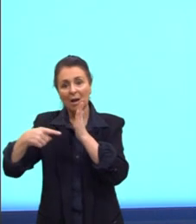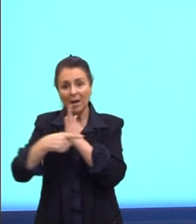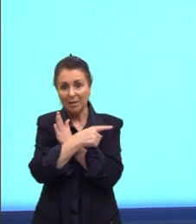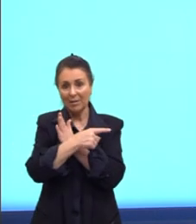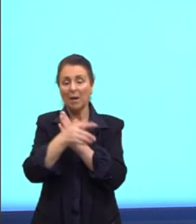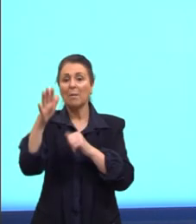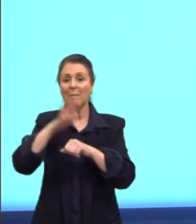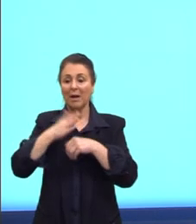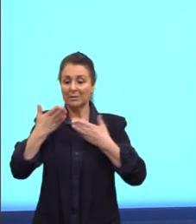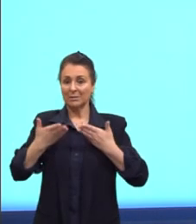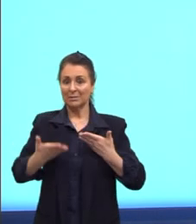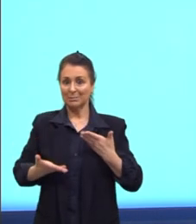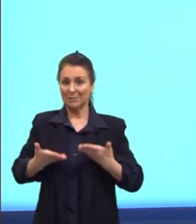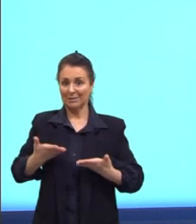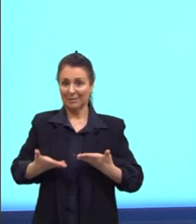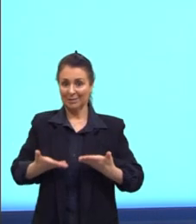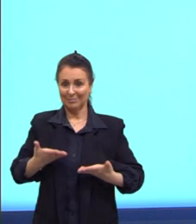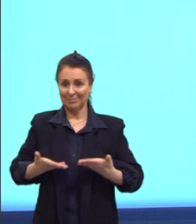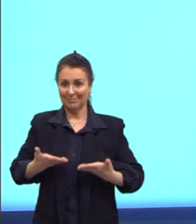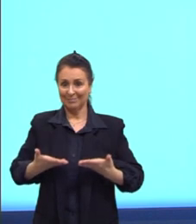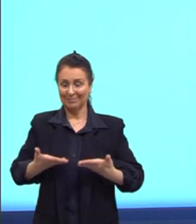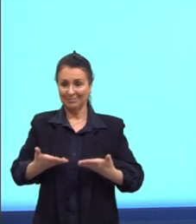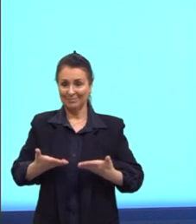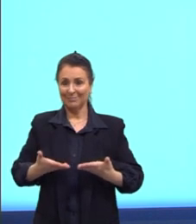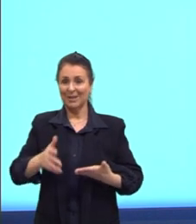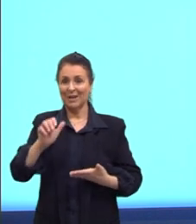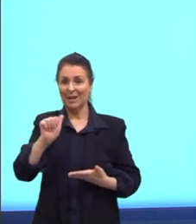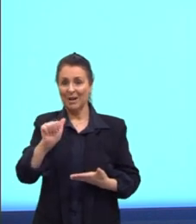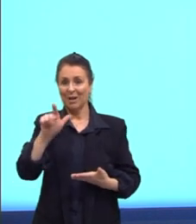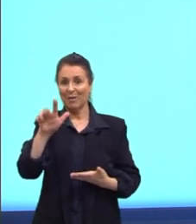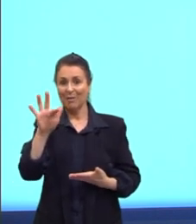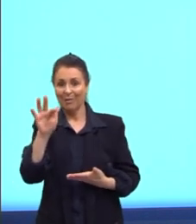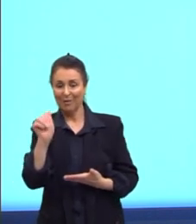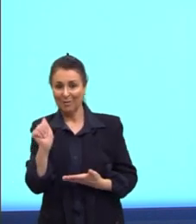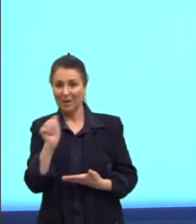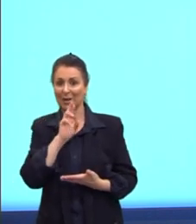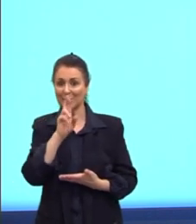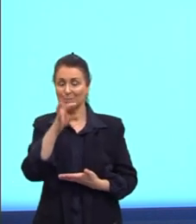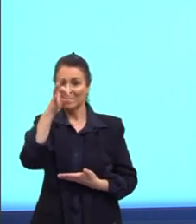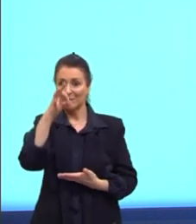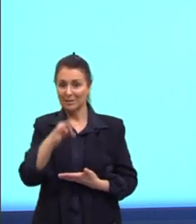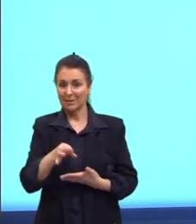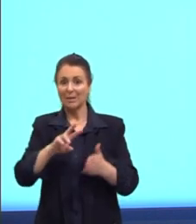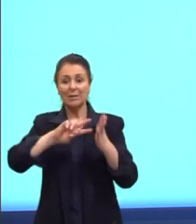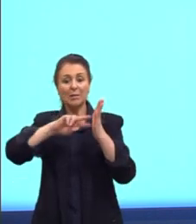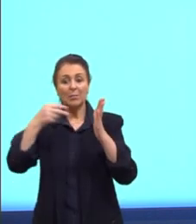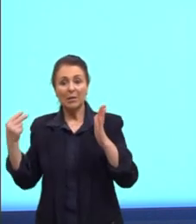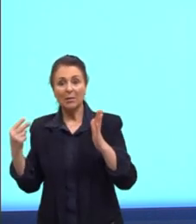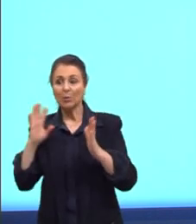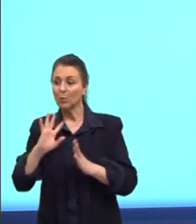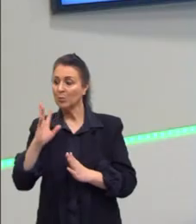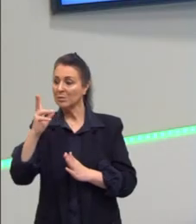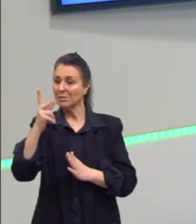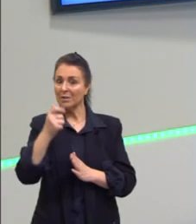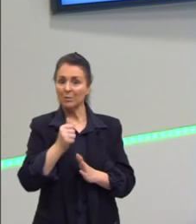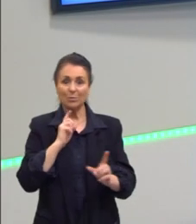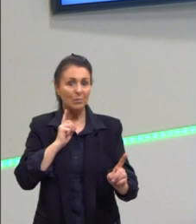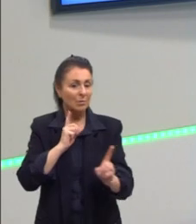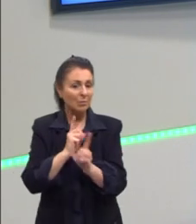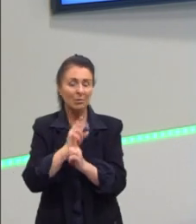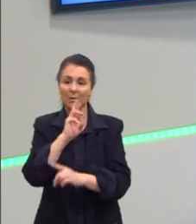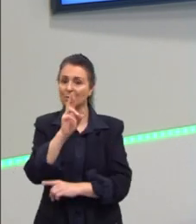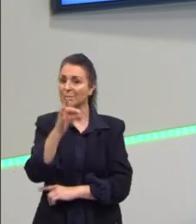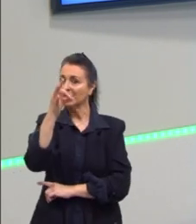pesada e a alça tá então lembrando da aula ou fazendo a interpretação dos dados a gente chega na mesma